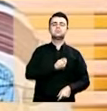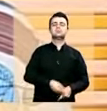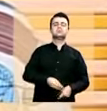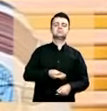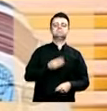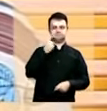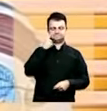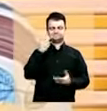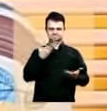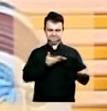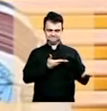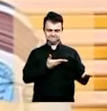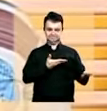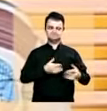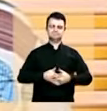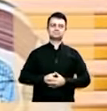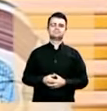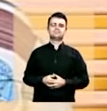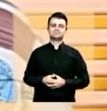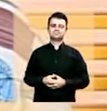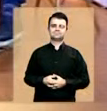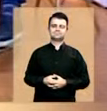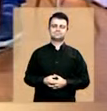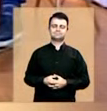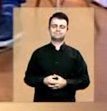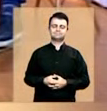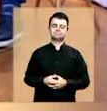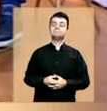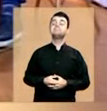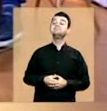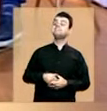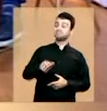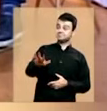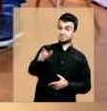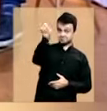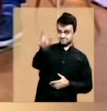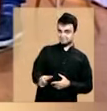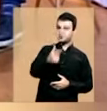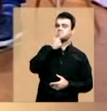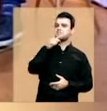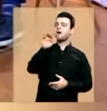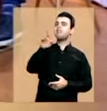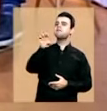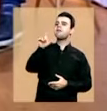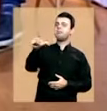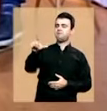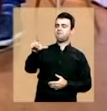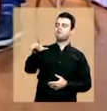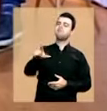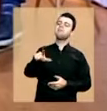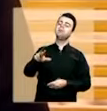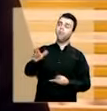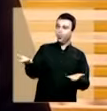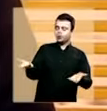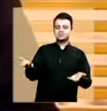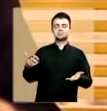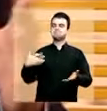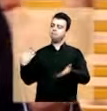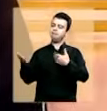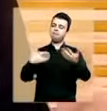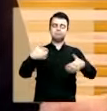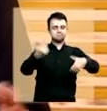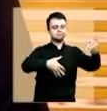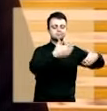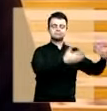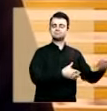3232 0016. Perfeito. Ô, Rafael, E depois de tudo isso que a gente falou,